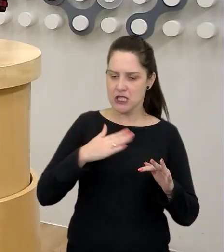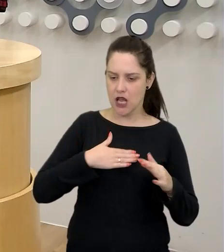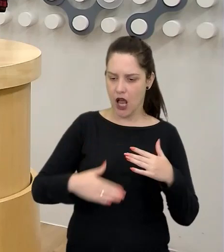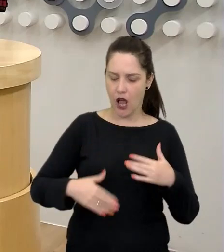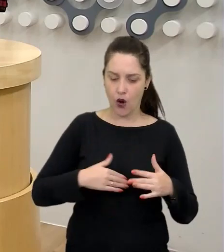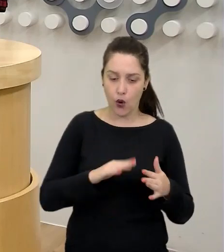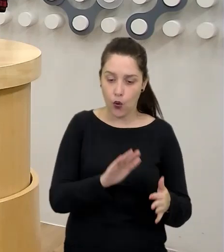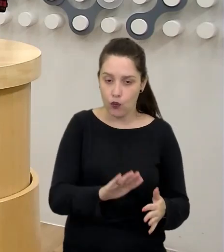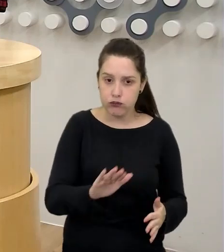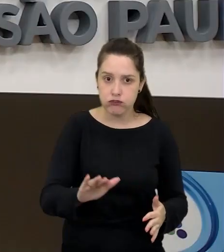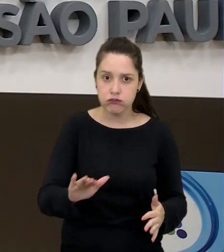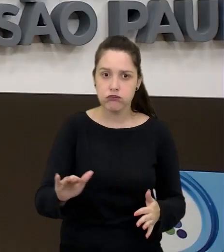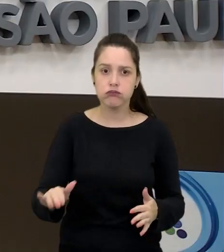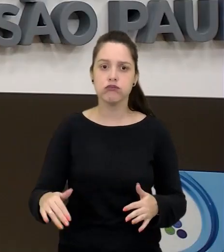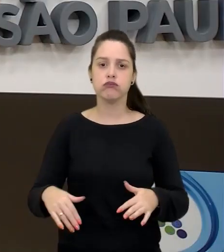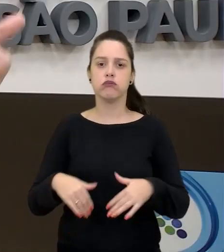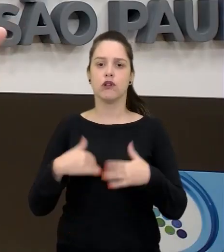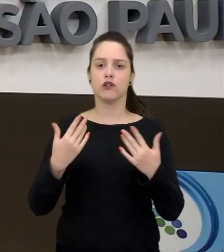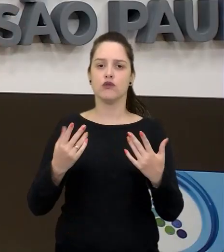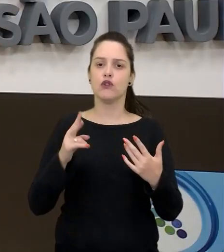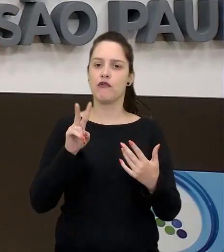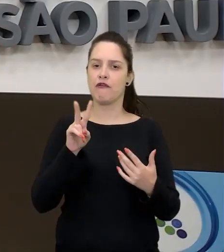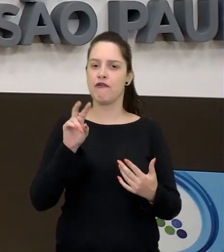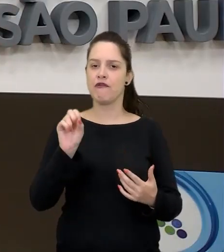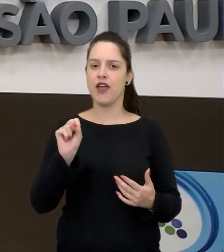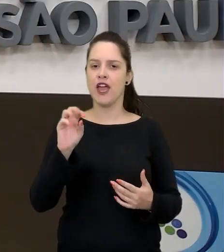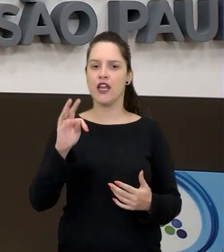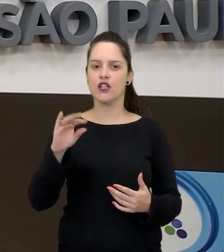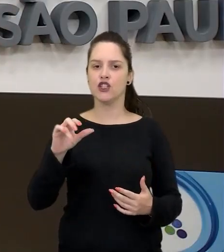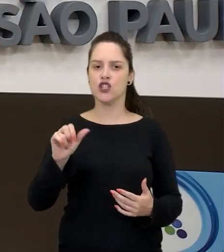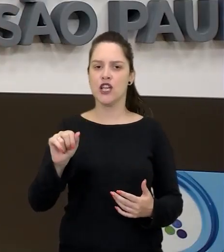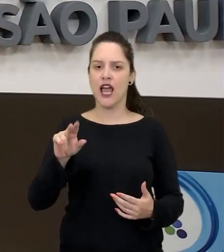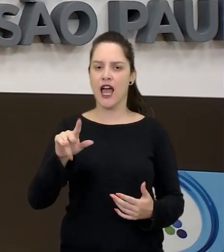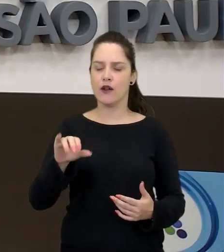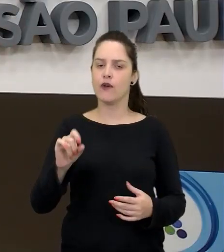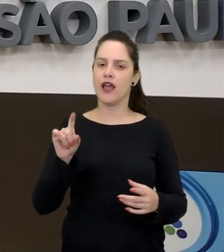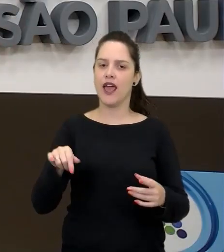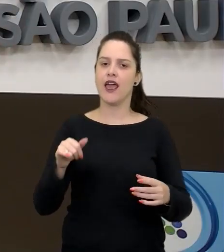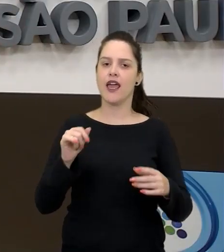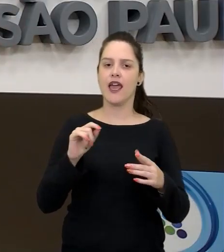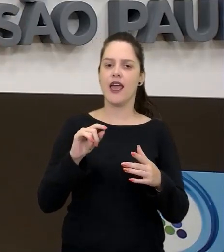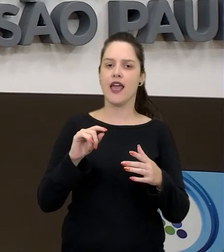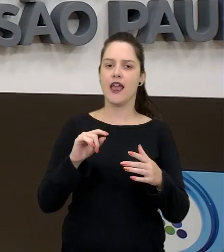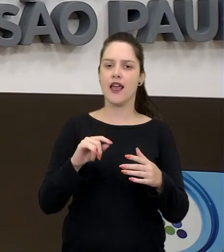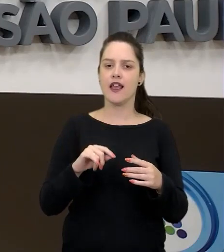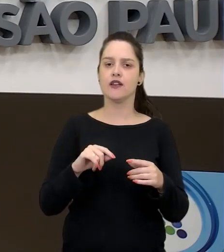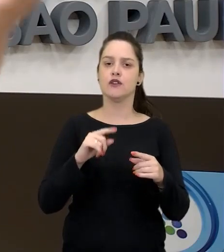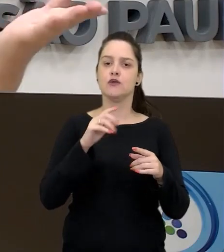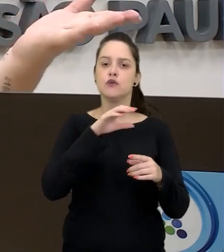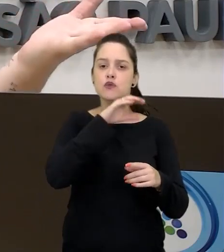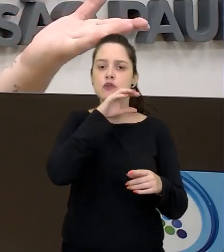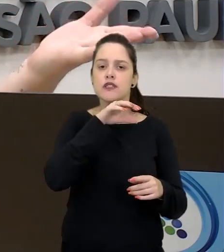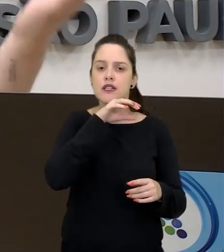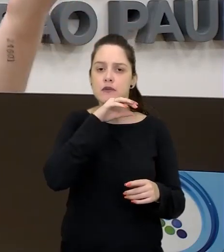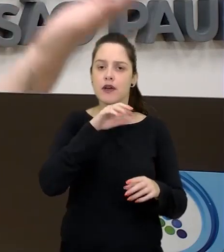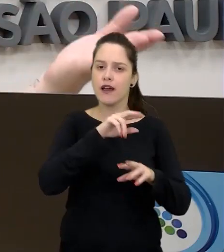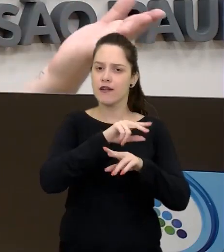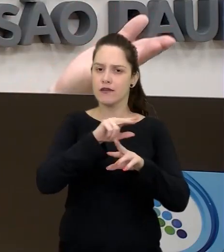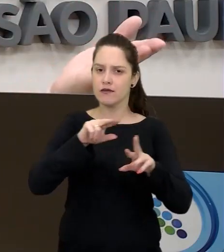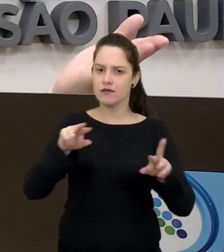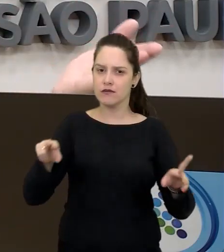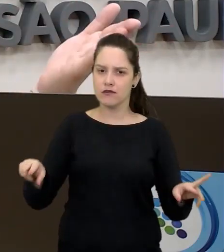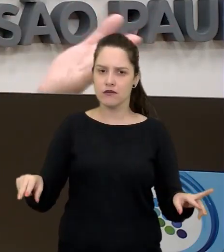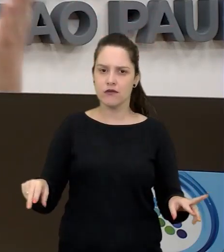de fato, os bestiários, essa classificação dos animais, que até o século XV não